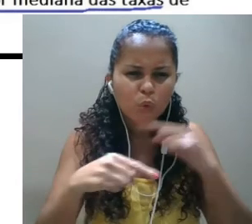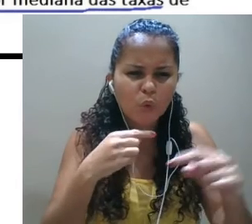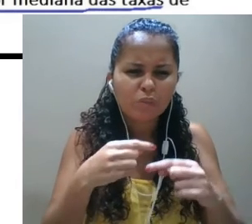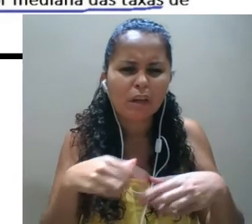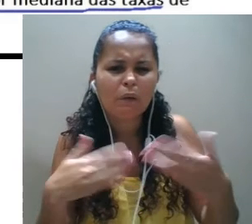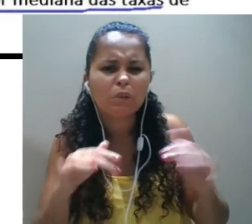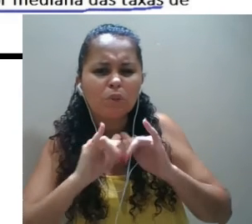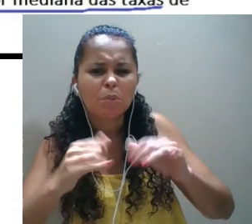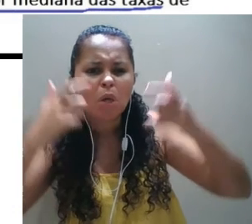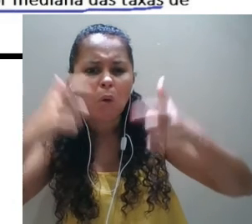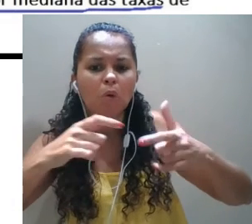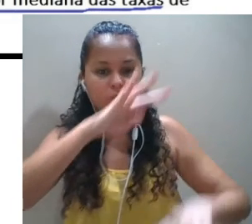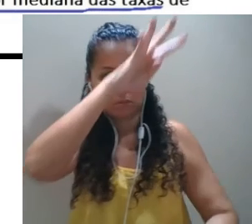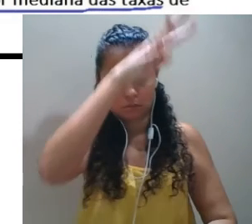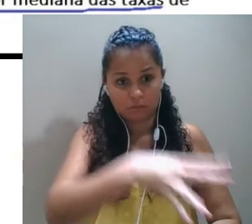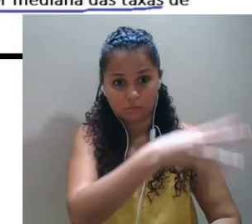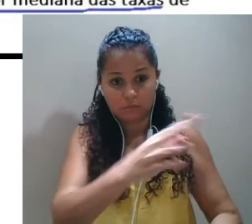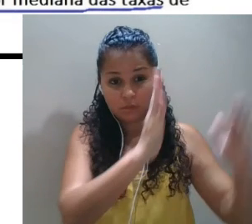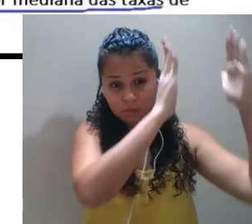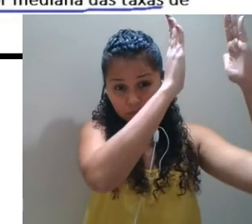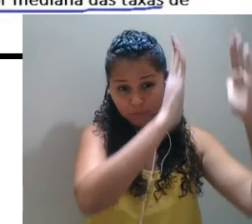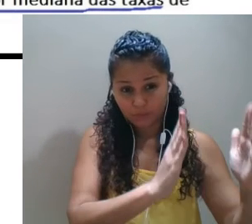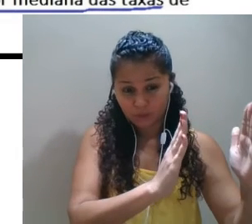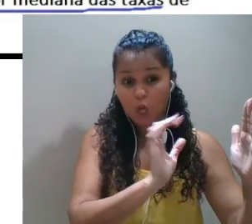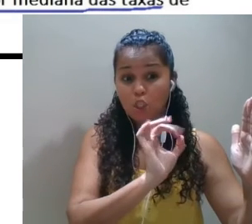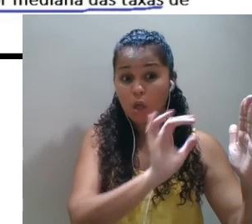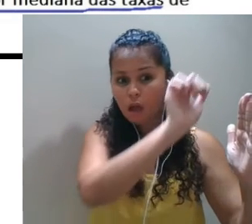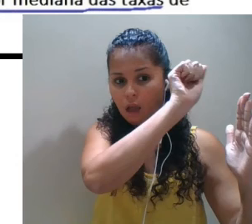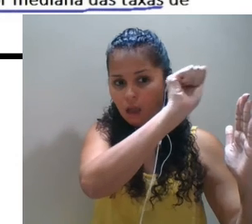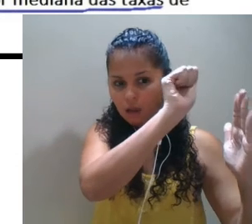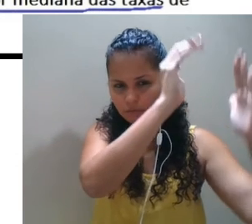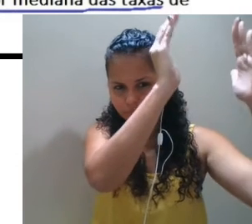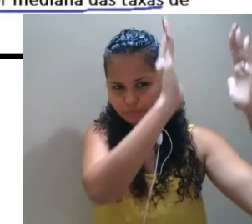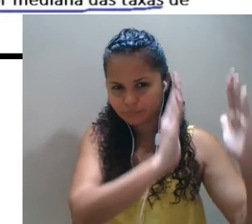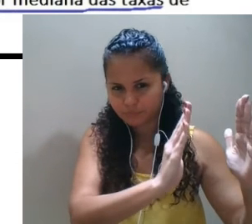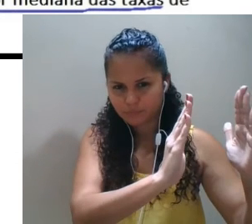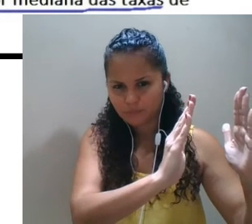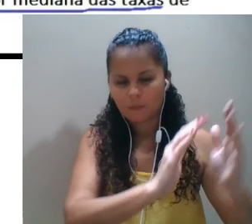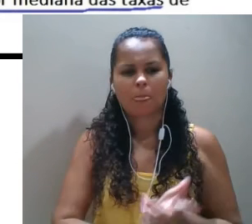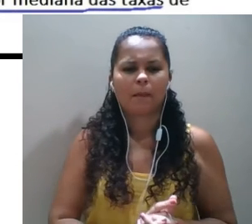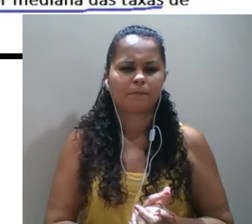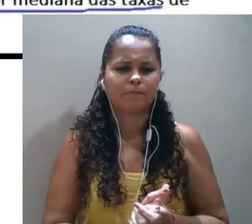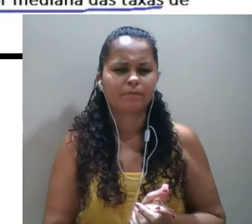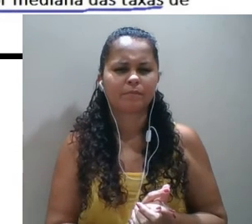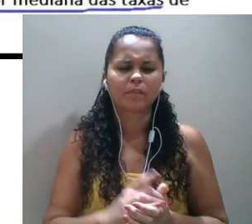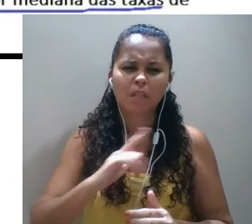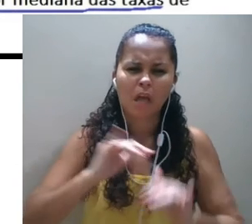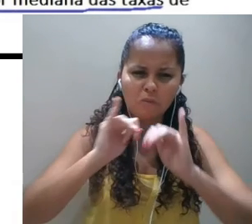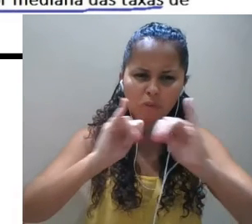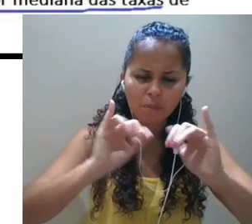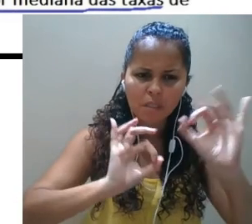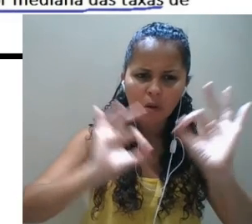informações, é deste bloquinho aqui, porque eu estou tratando apenas da região A. Então, como essas informações estão organizadas, então eu